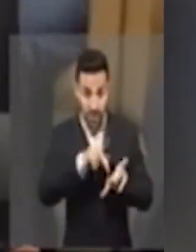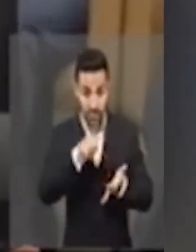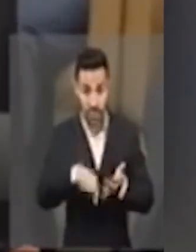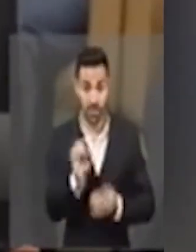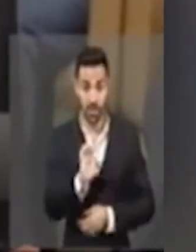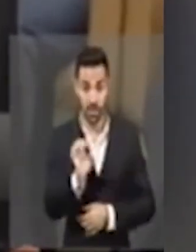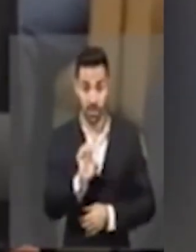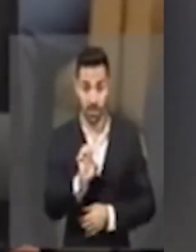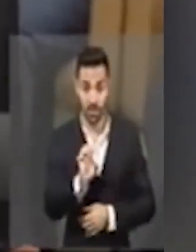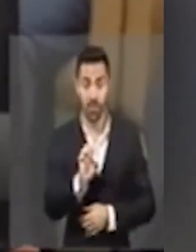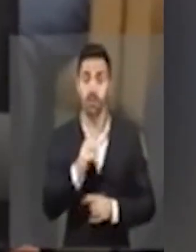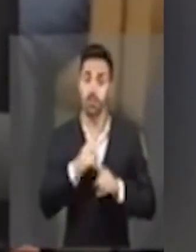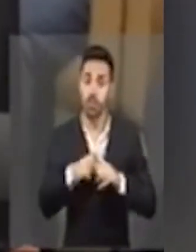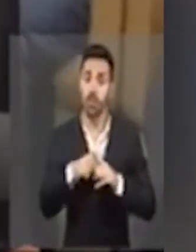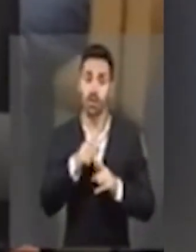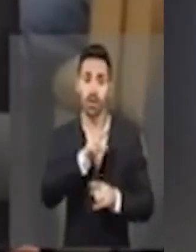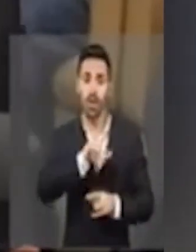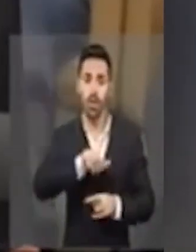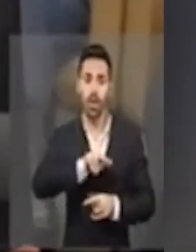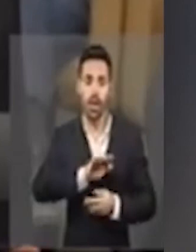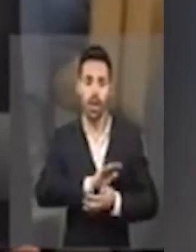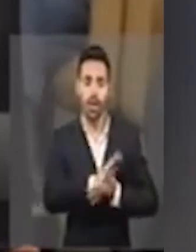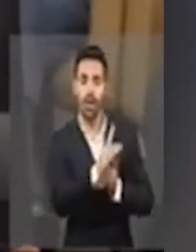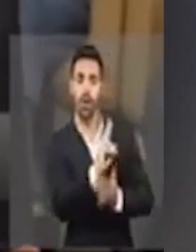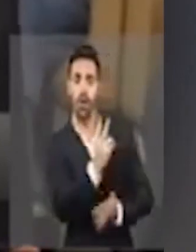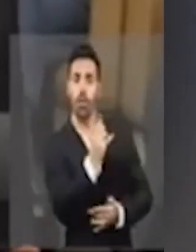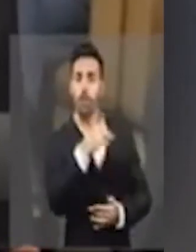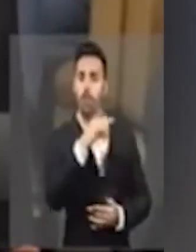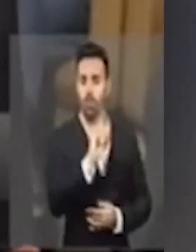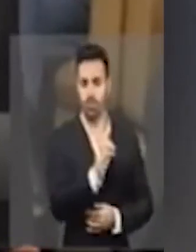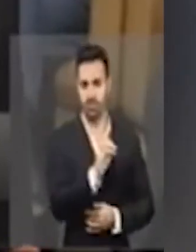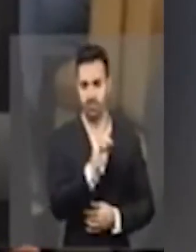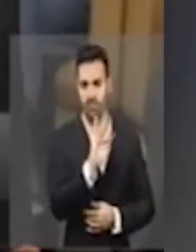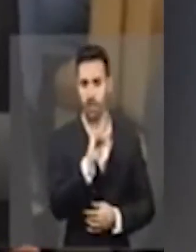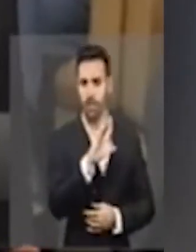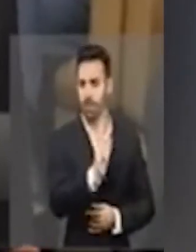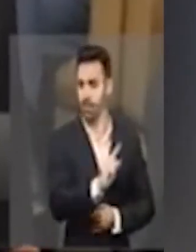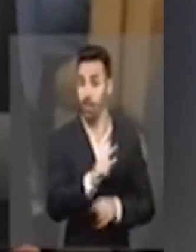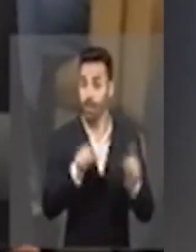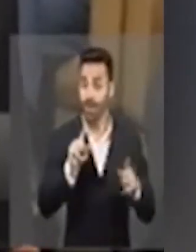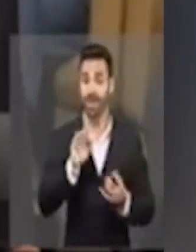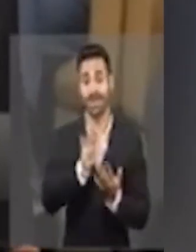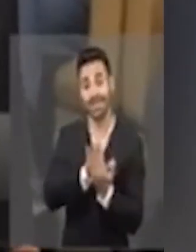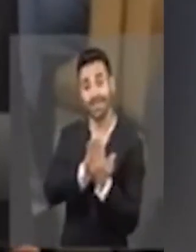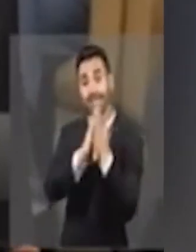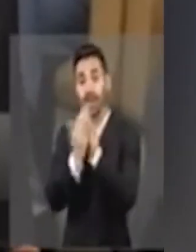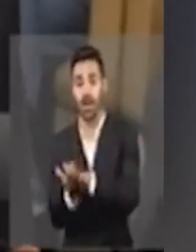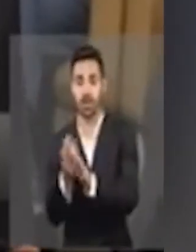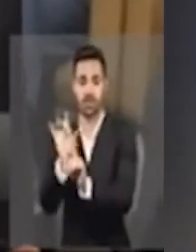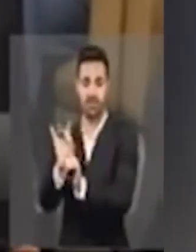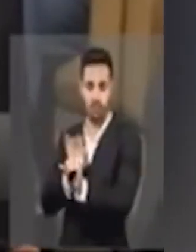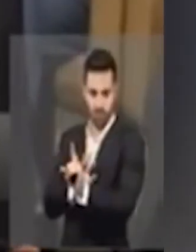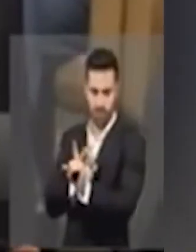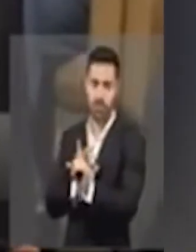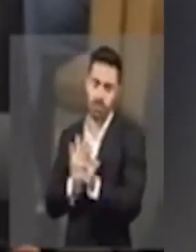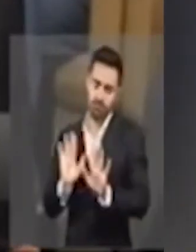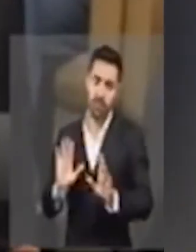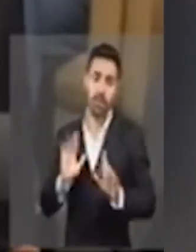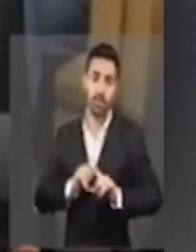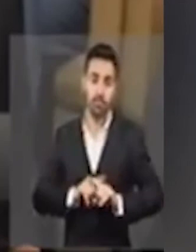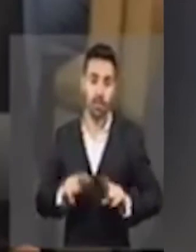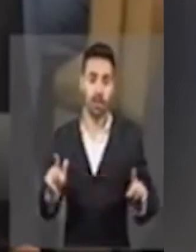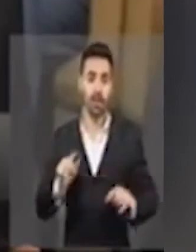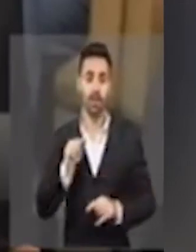deveria ter sido por motivação transforme fica mas mesmo assim é o tribunal do júri entendeu é